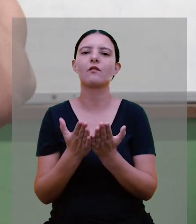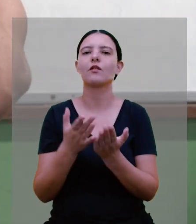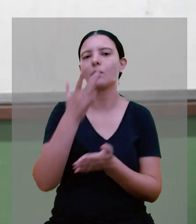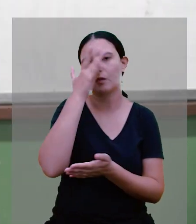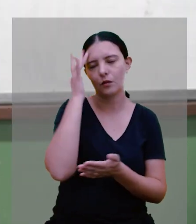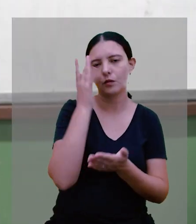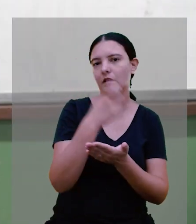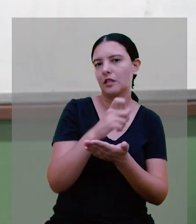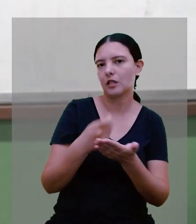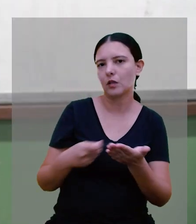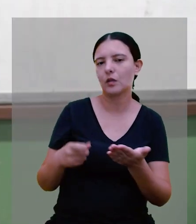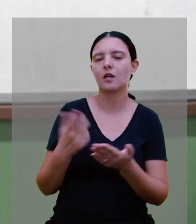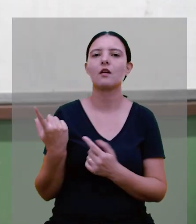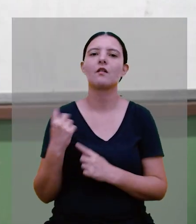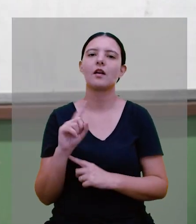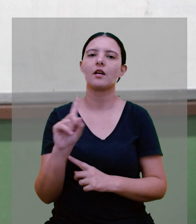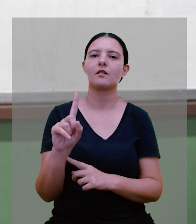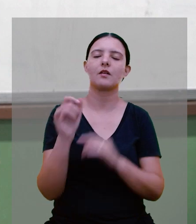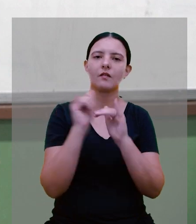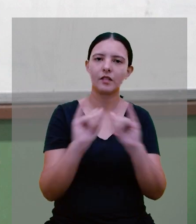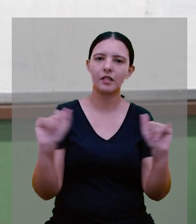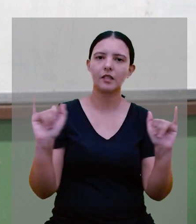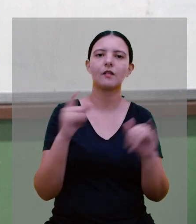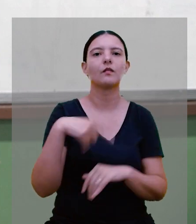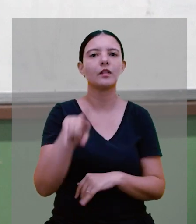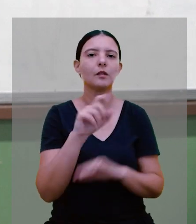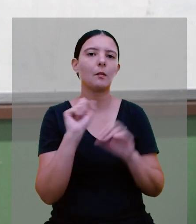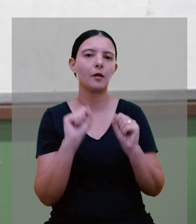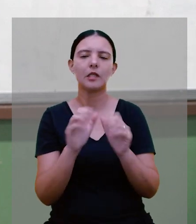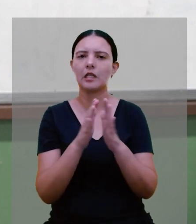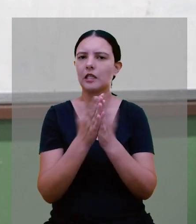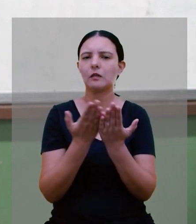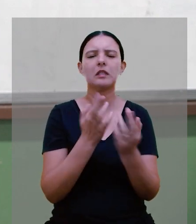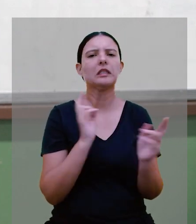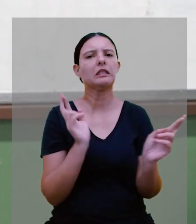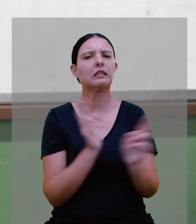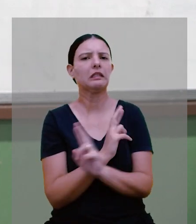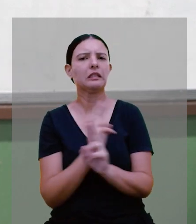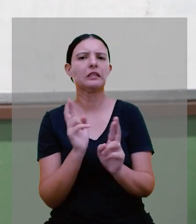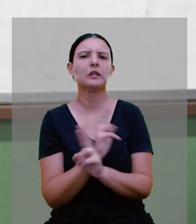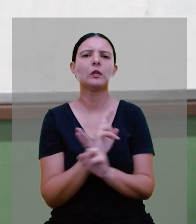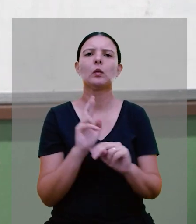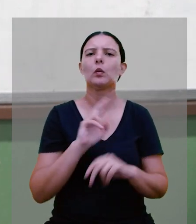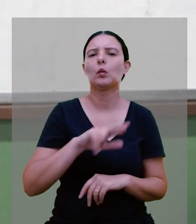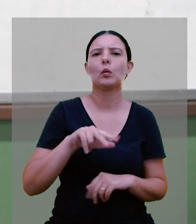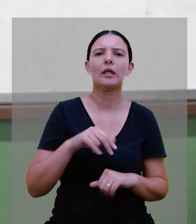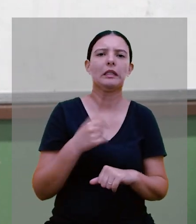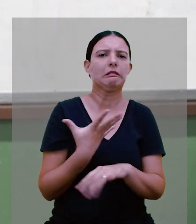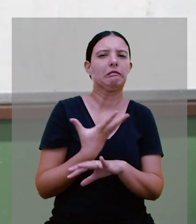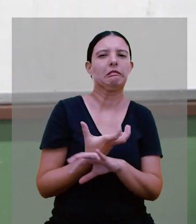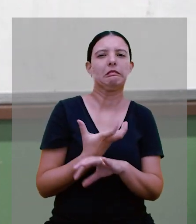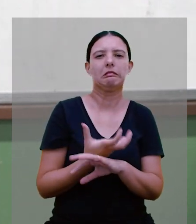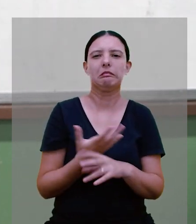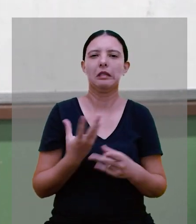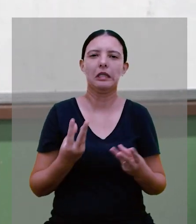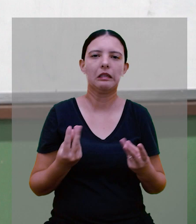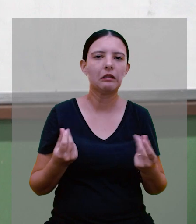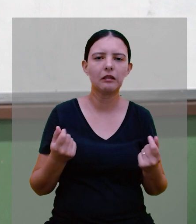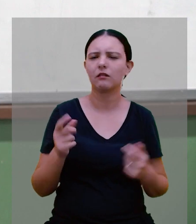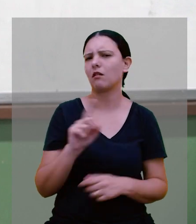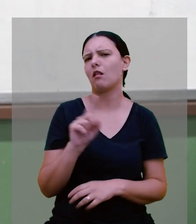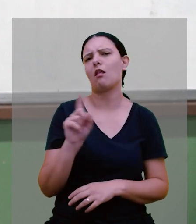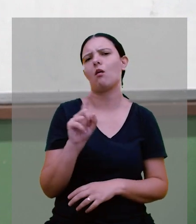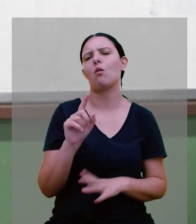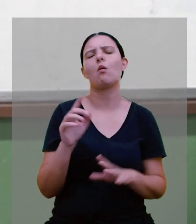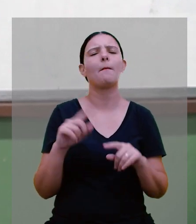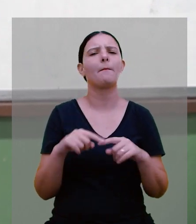escritores. Eu vim aqui para dizer para vocês que vocês podem fazer com os livros uma relação que não é de disciplina. Vocês podem fazer com os livros